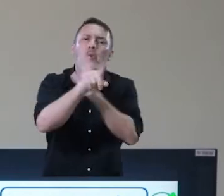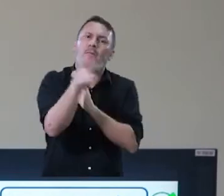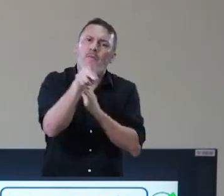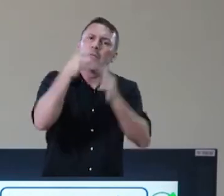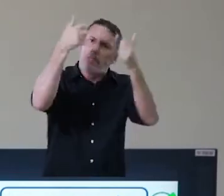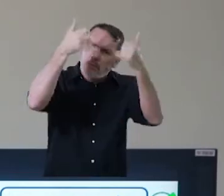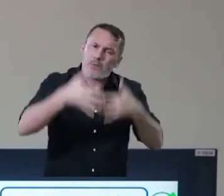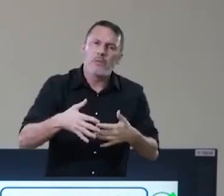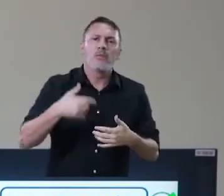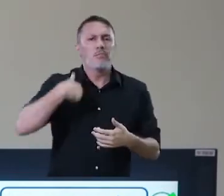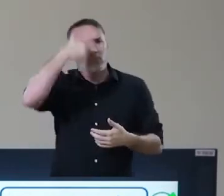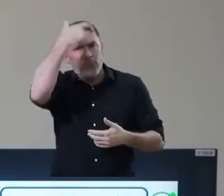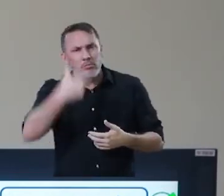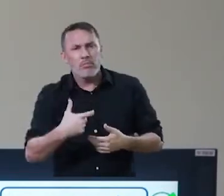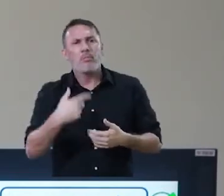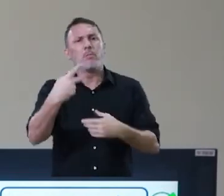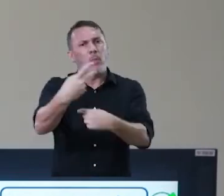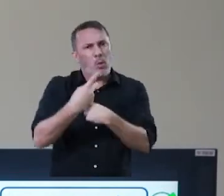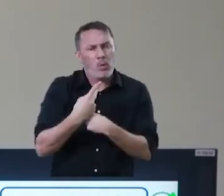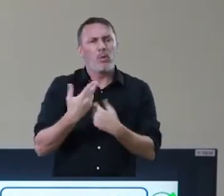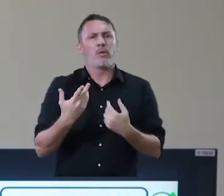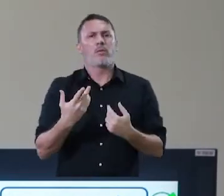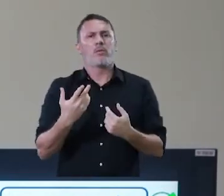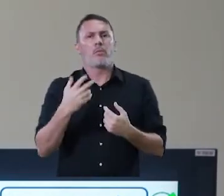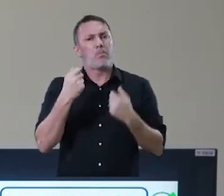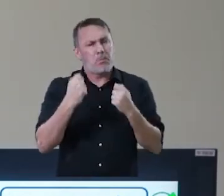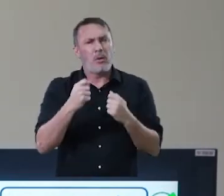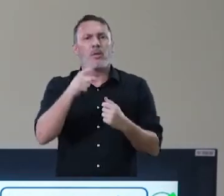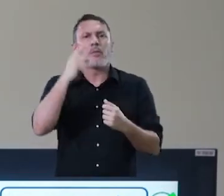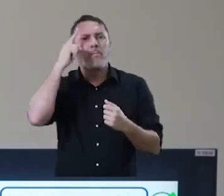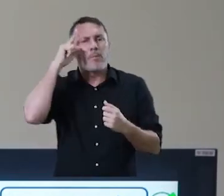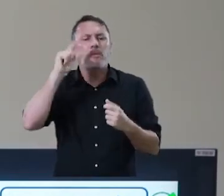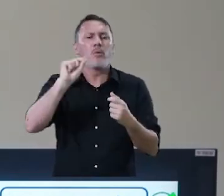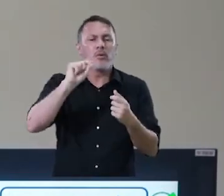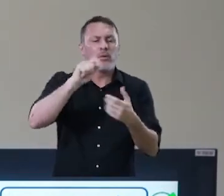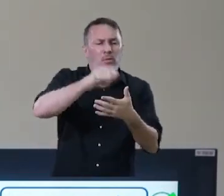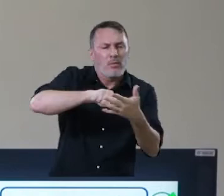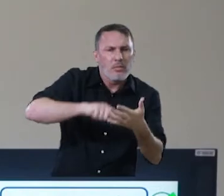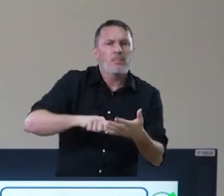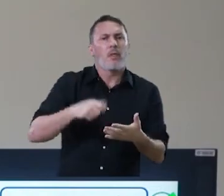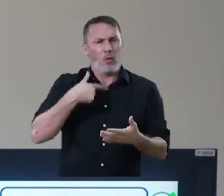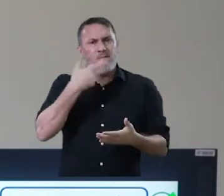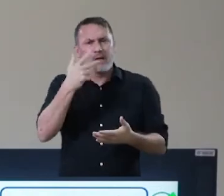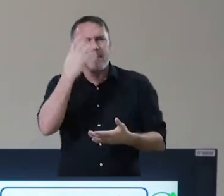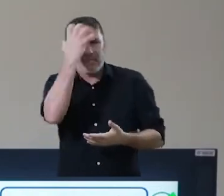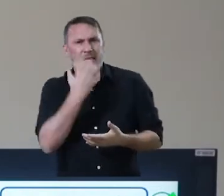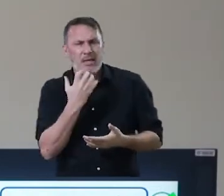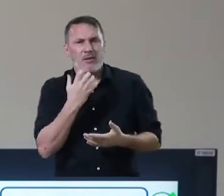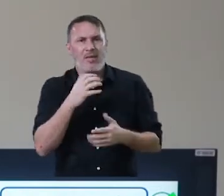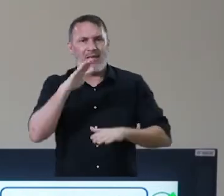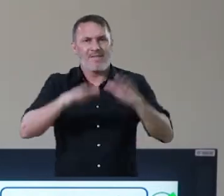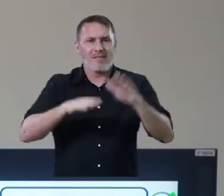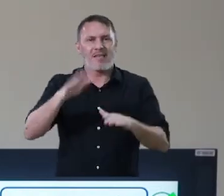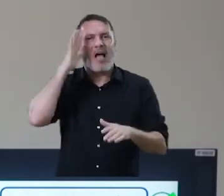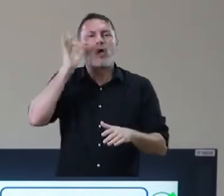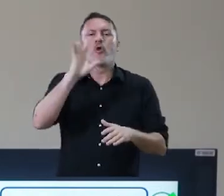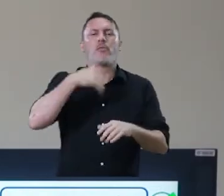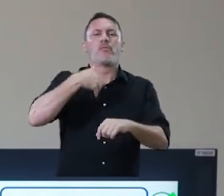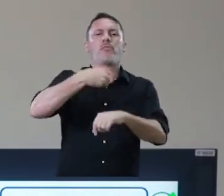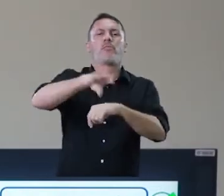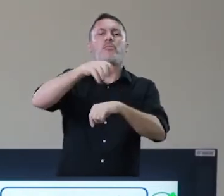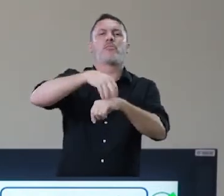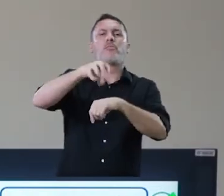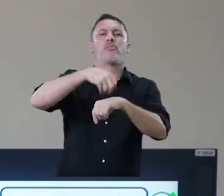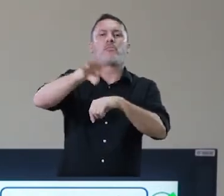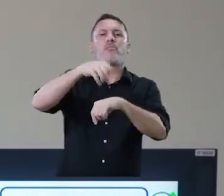poderia explicar? Nós estamos aqui para te auxiliar. Não venha pensar, meu aluno, agora que eu vou falar com vocês aqui, é muito sério. Não venha pensar que é